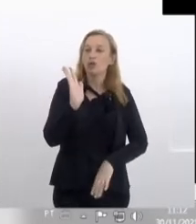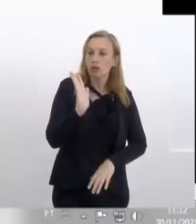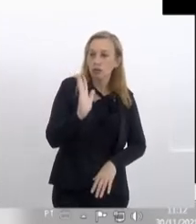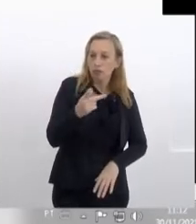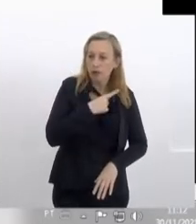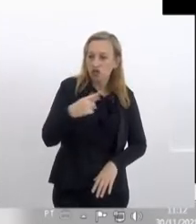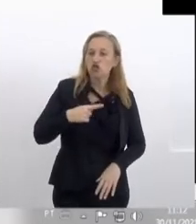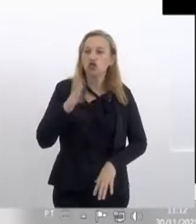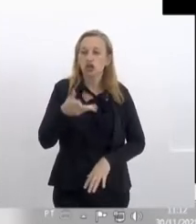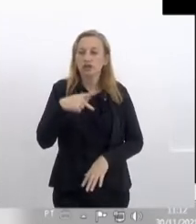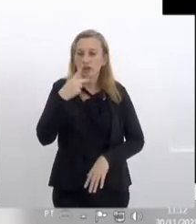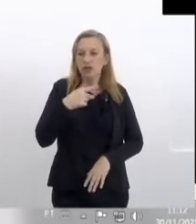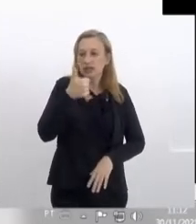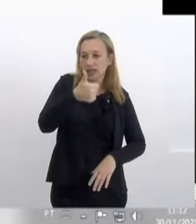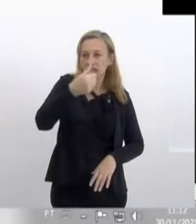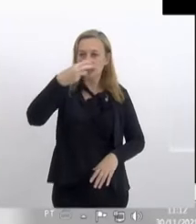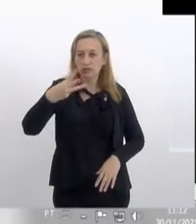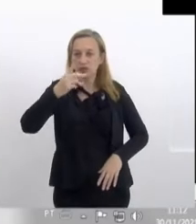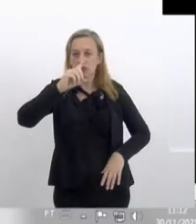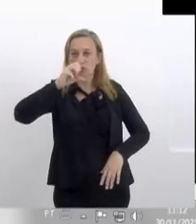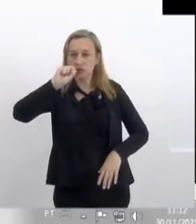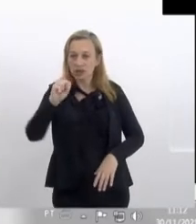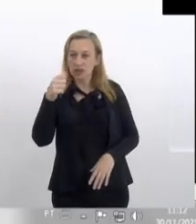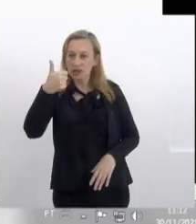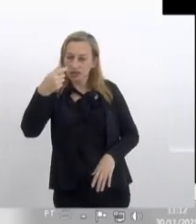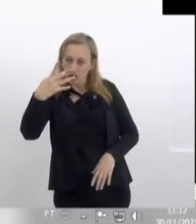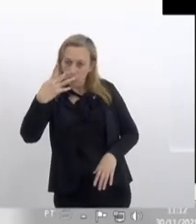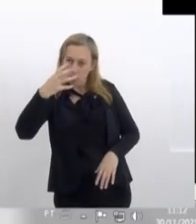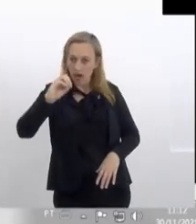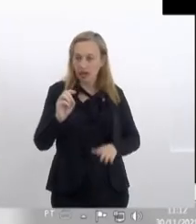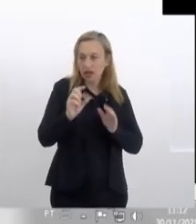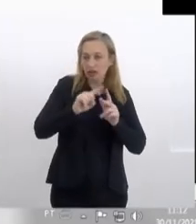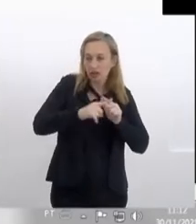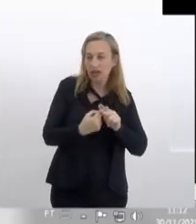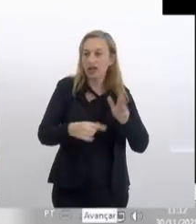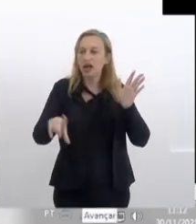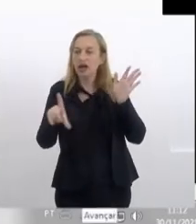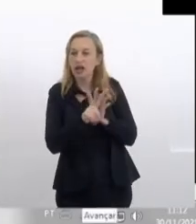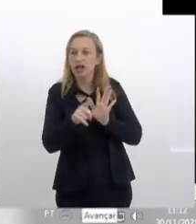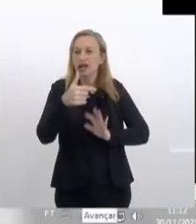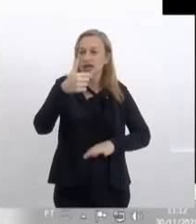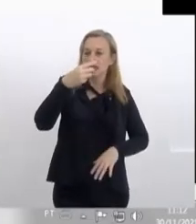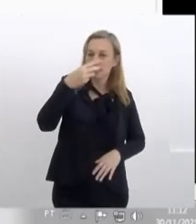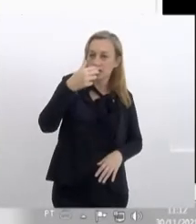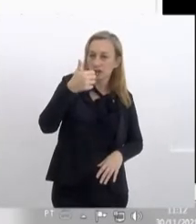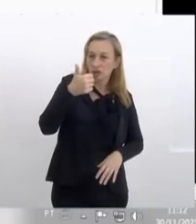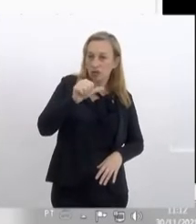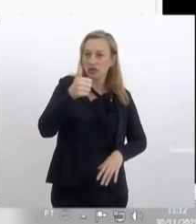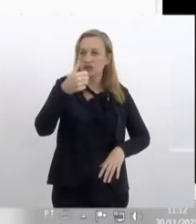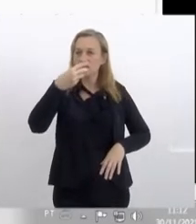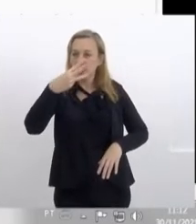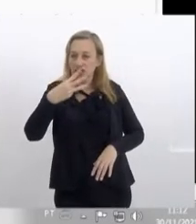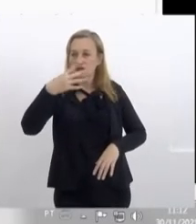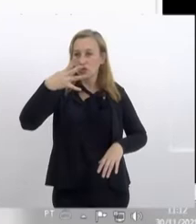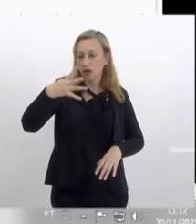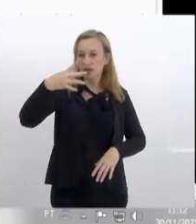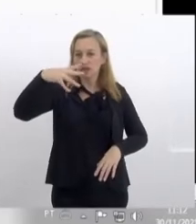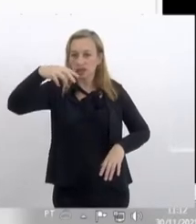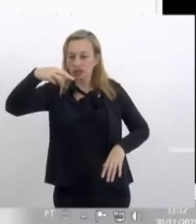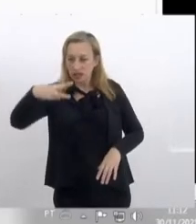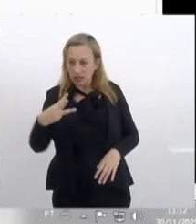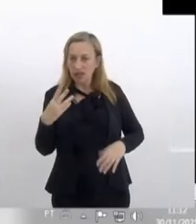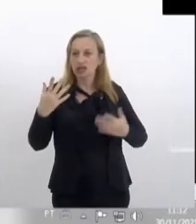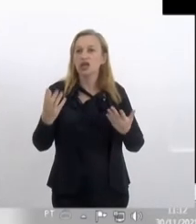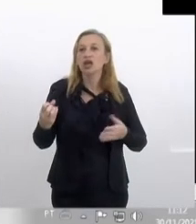bem, a Lei 13.840, né, que altera a Lei 11.343, que é a Lei de Drogas. Né? Então, tanto